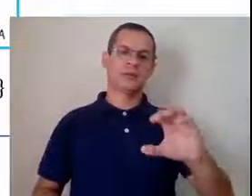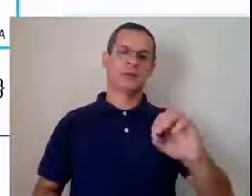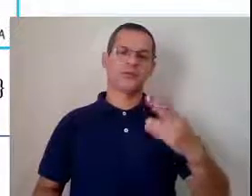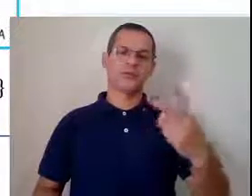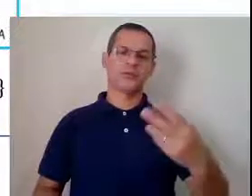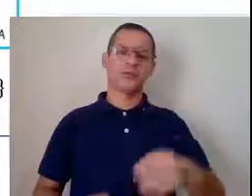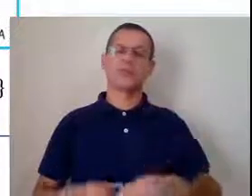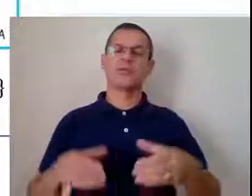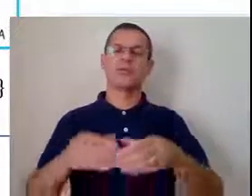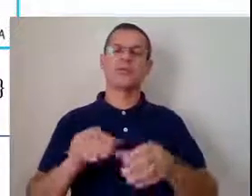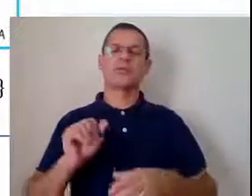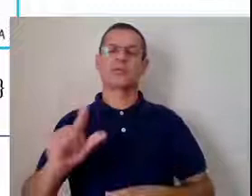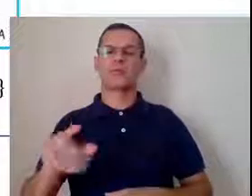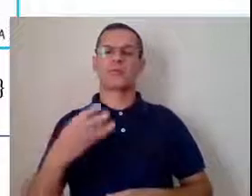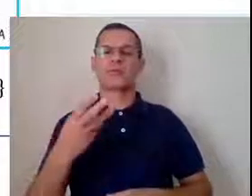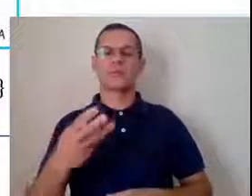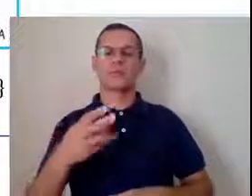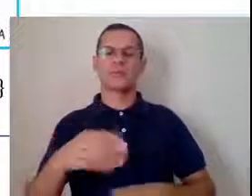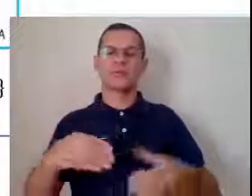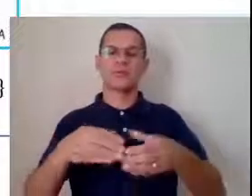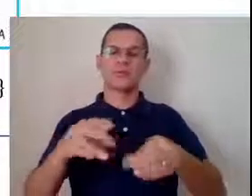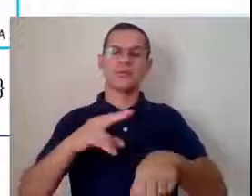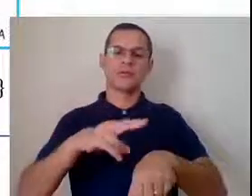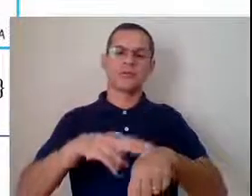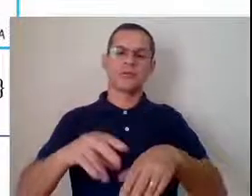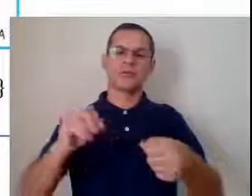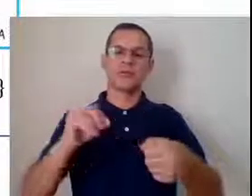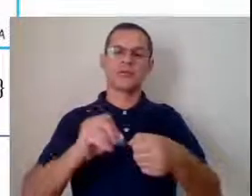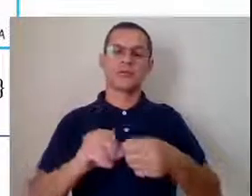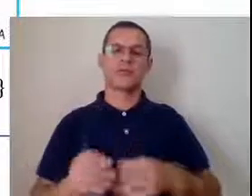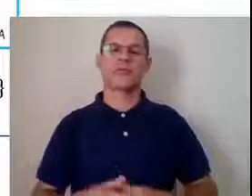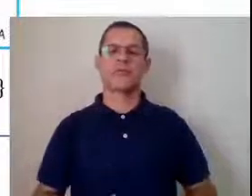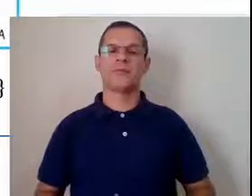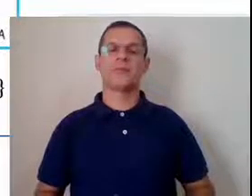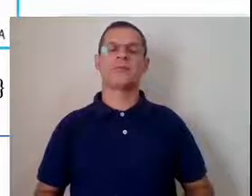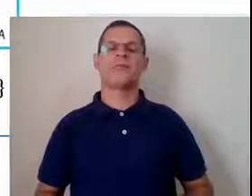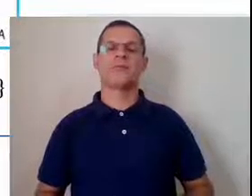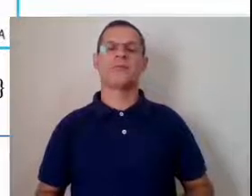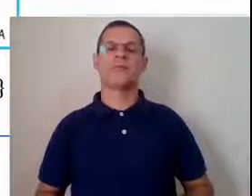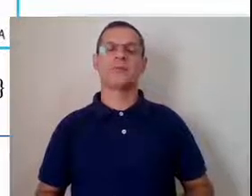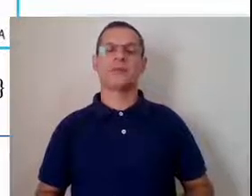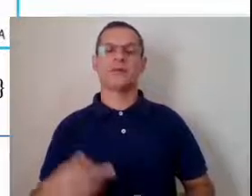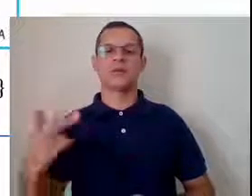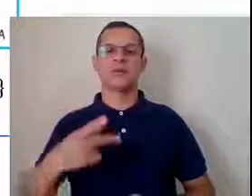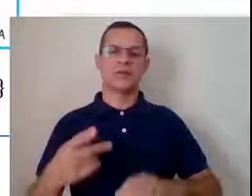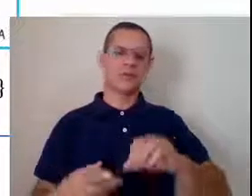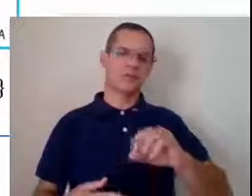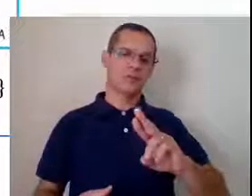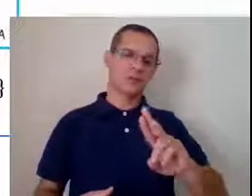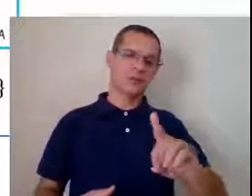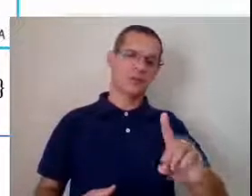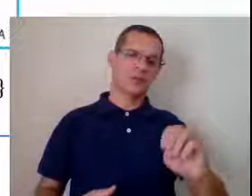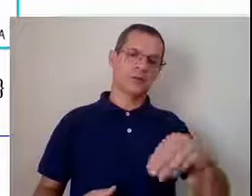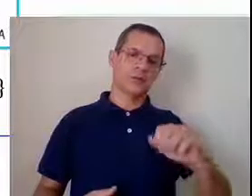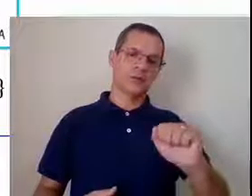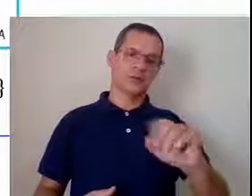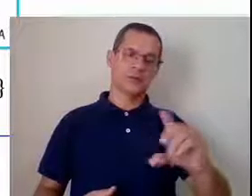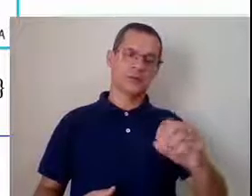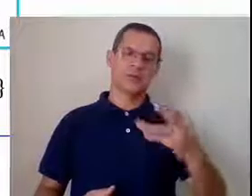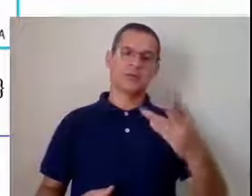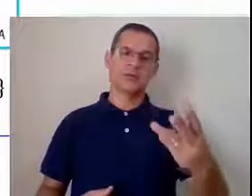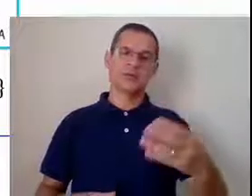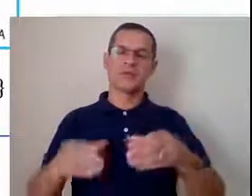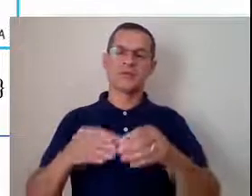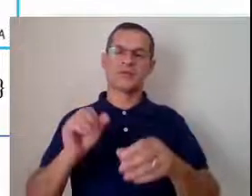e o 3 do conjunto verde fará um par ordenado com o 3 do conjunto